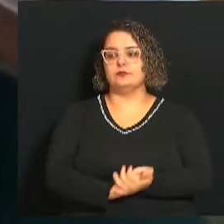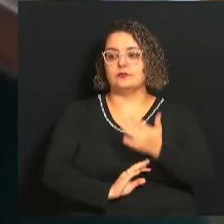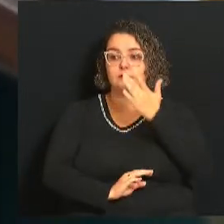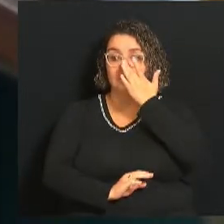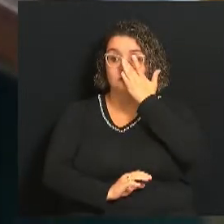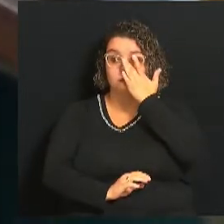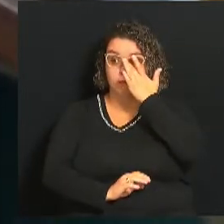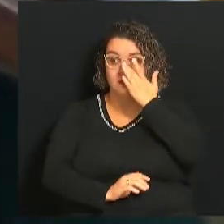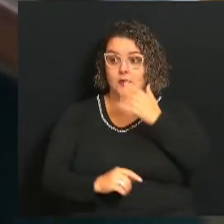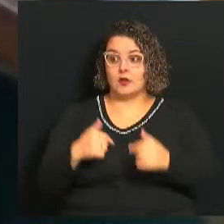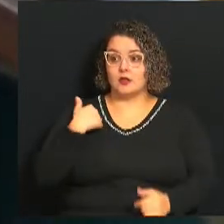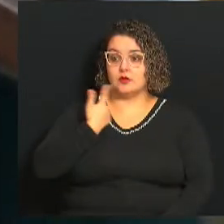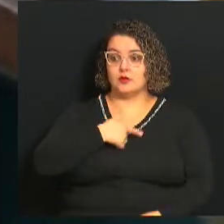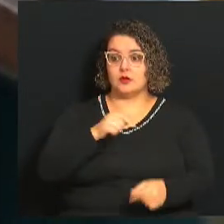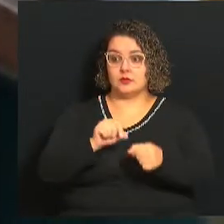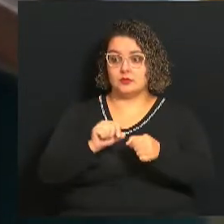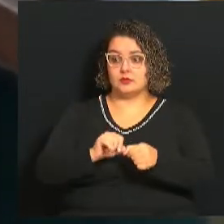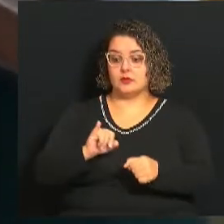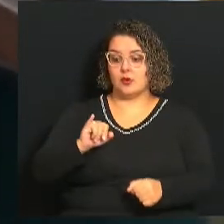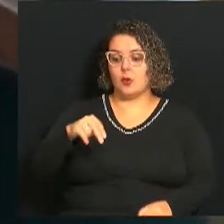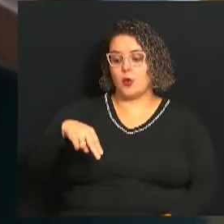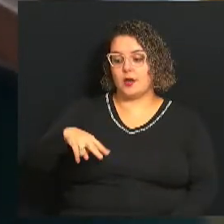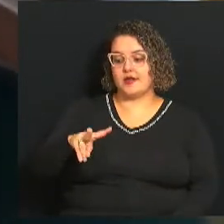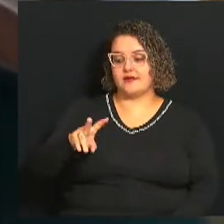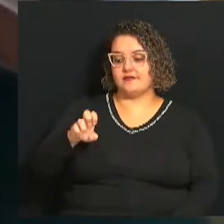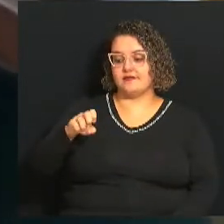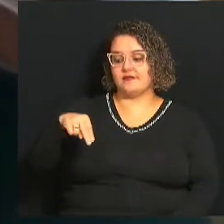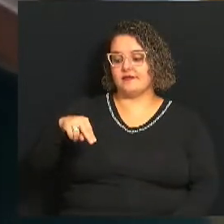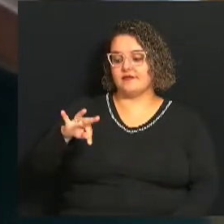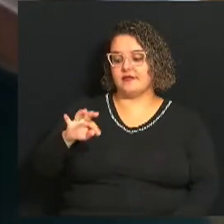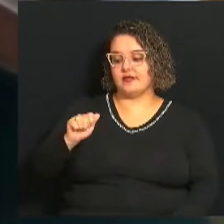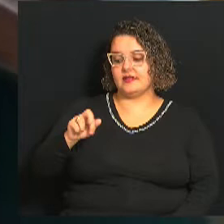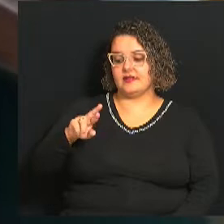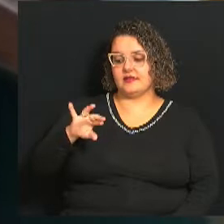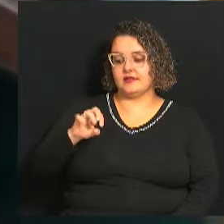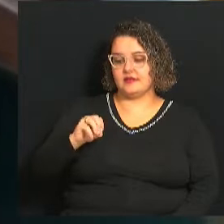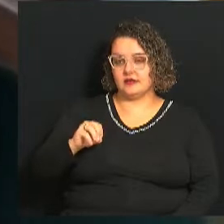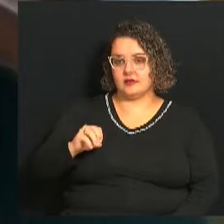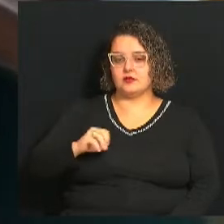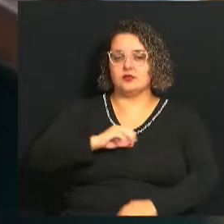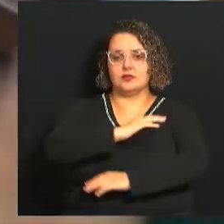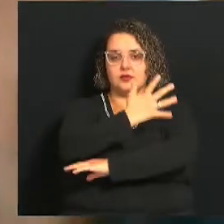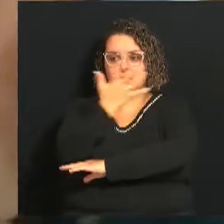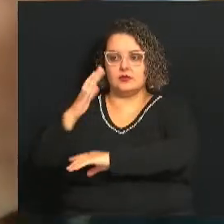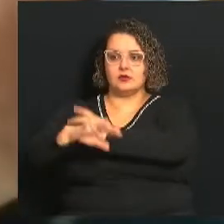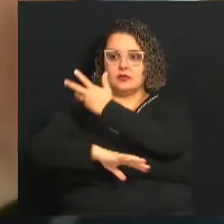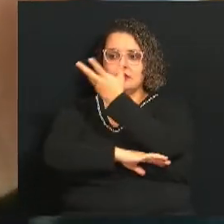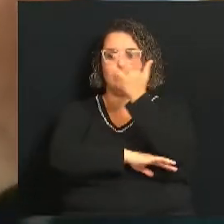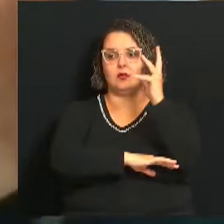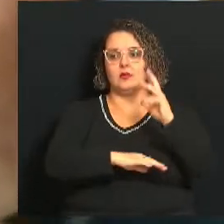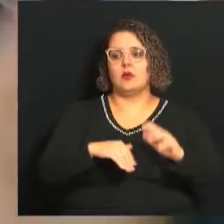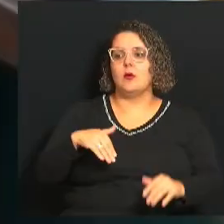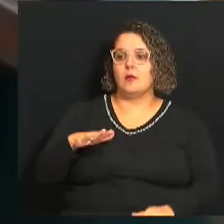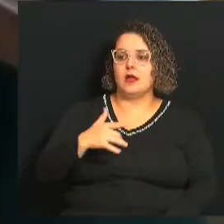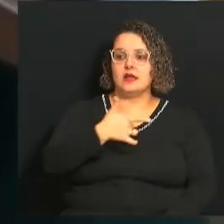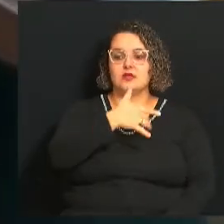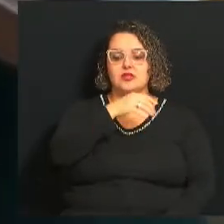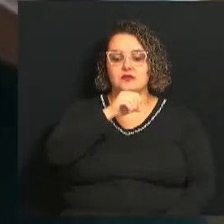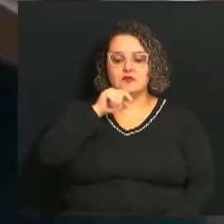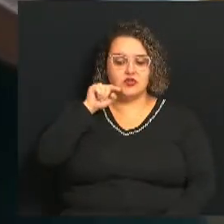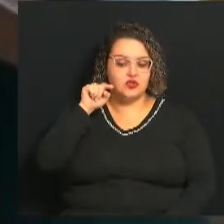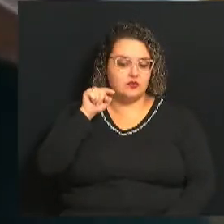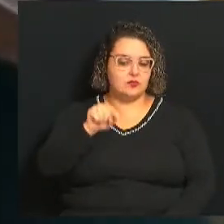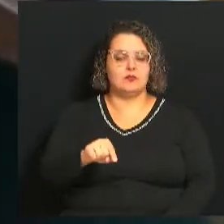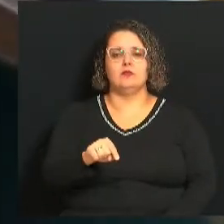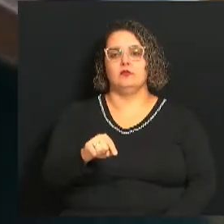um inventário da arborização, nós já temos mais de 20 mil